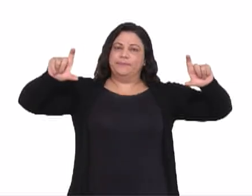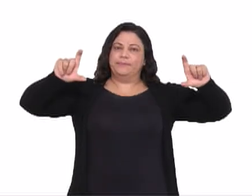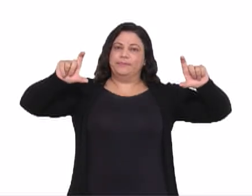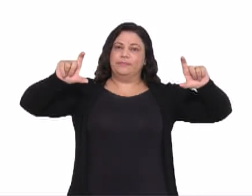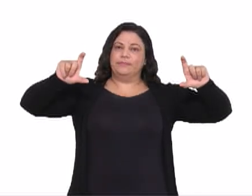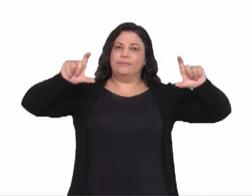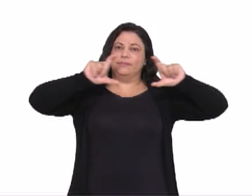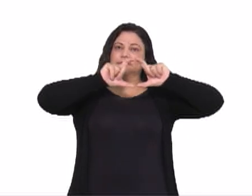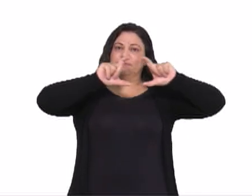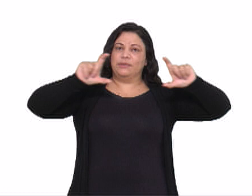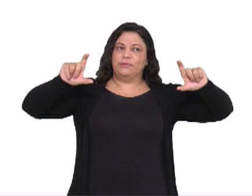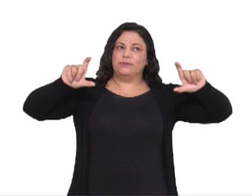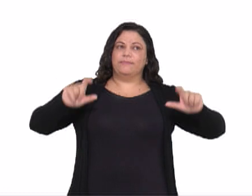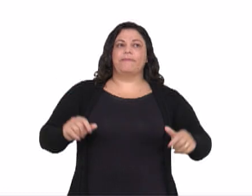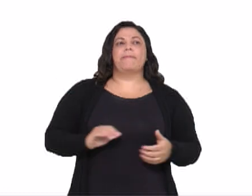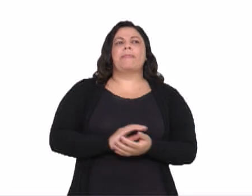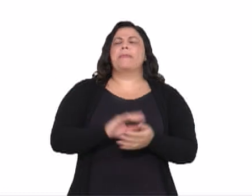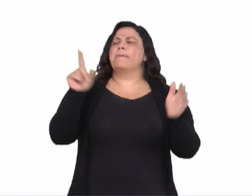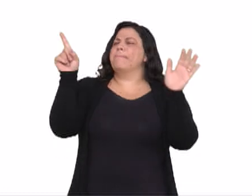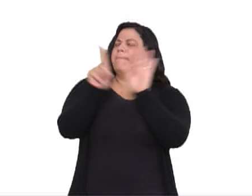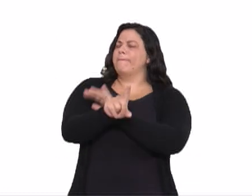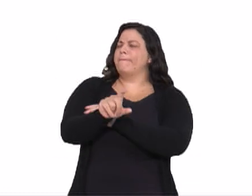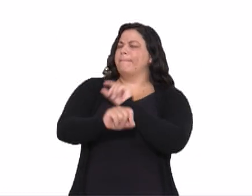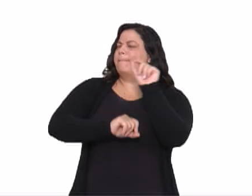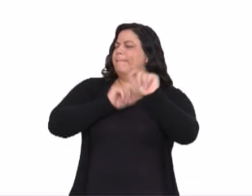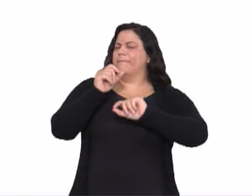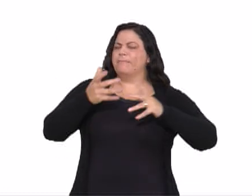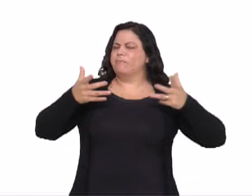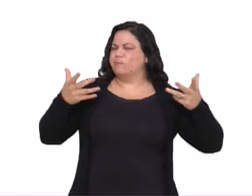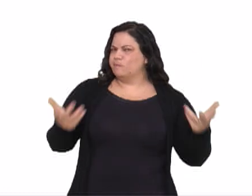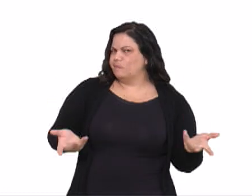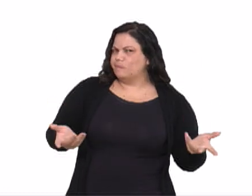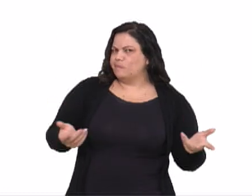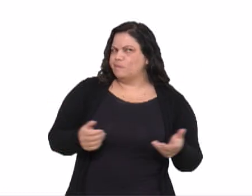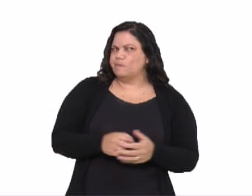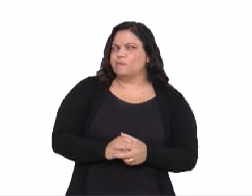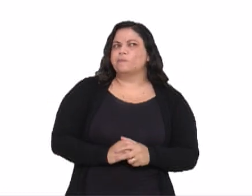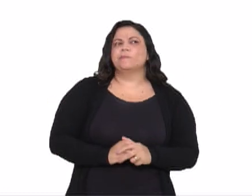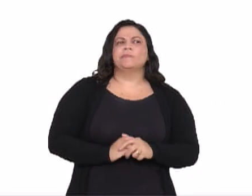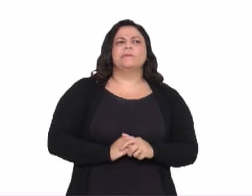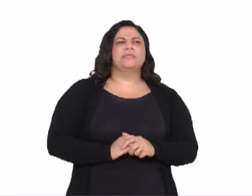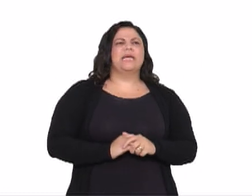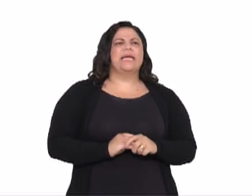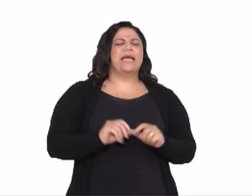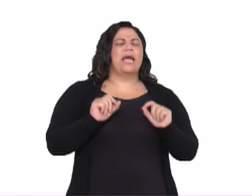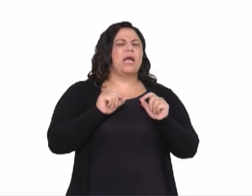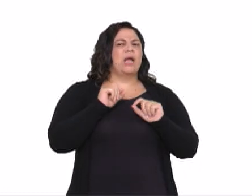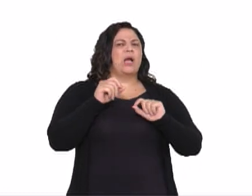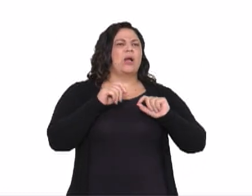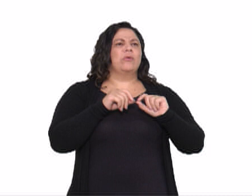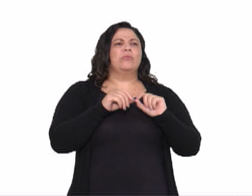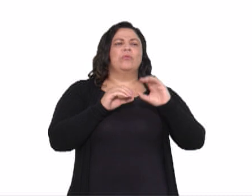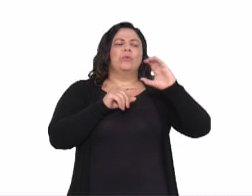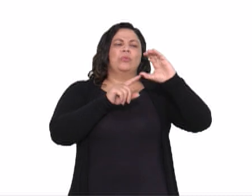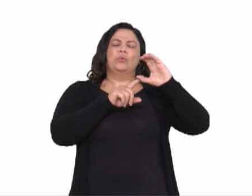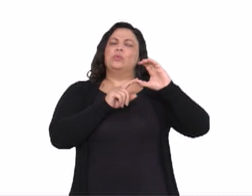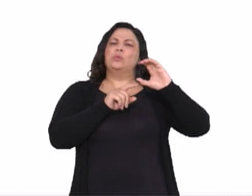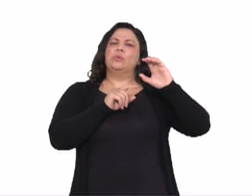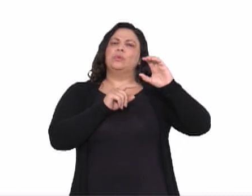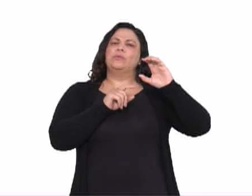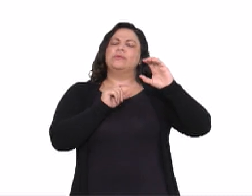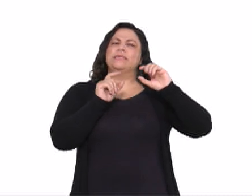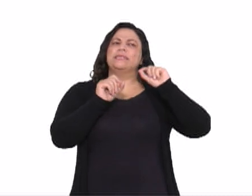vem a pergunta. Quem é o centro dessa circunferência? Ah, o centro é formado por A e